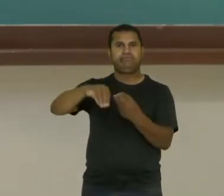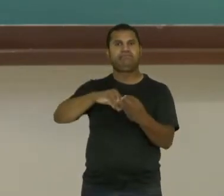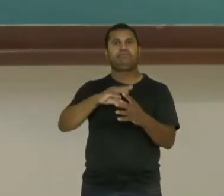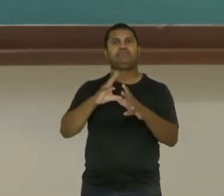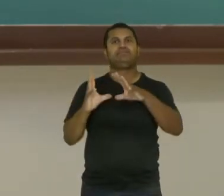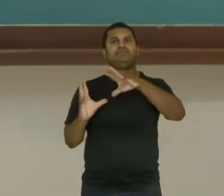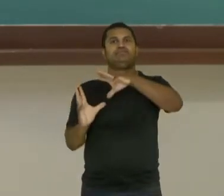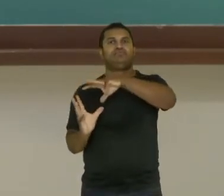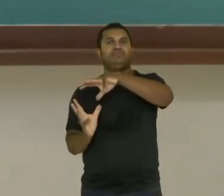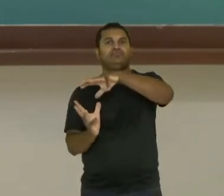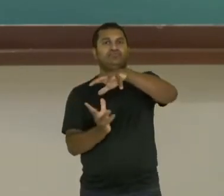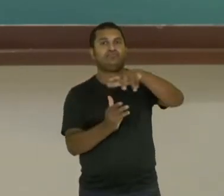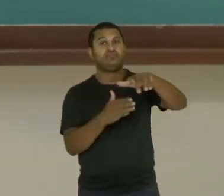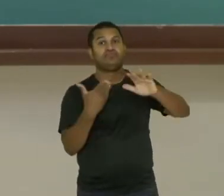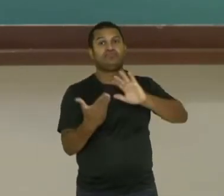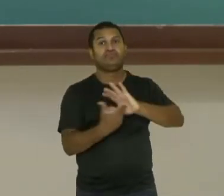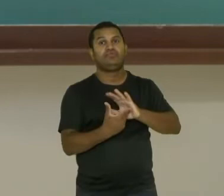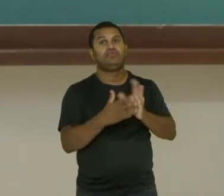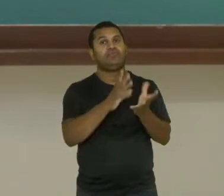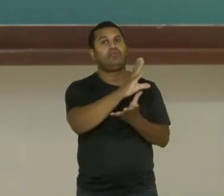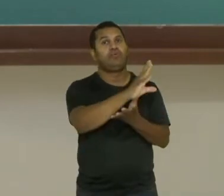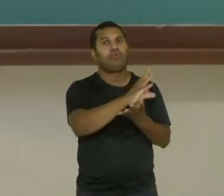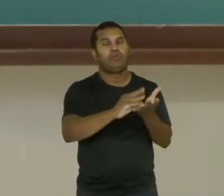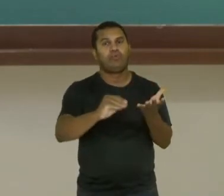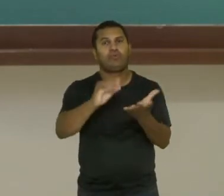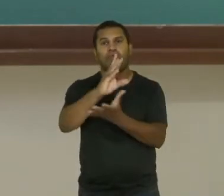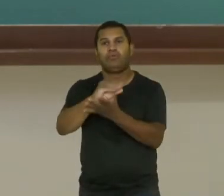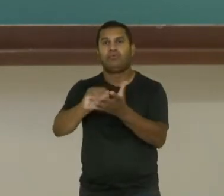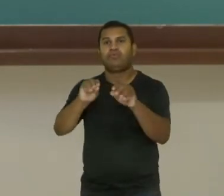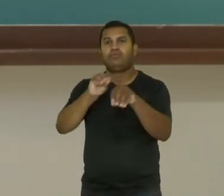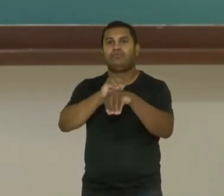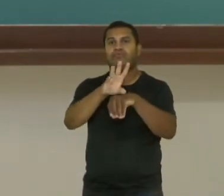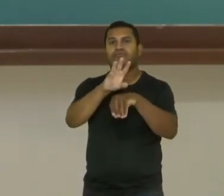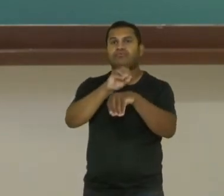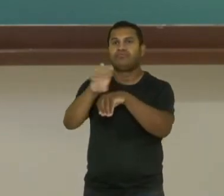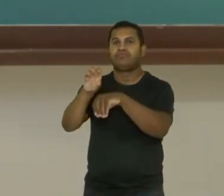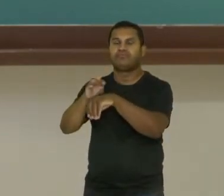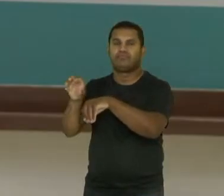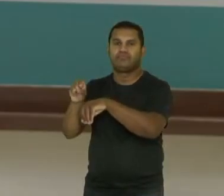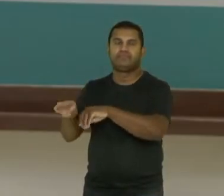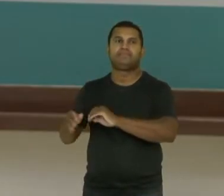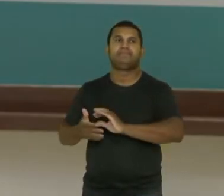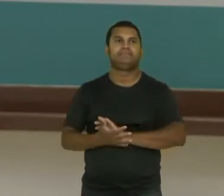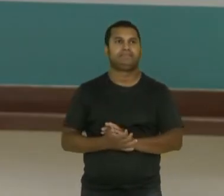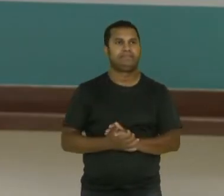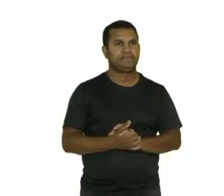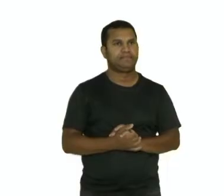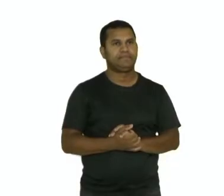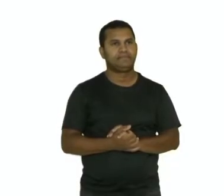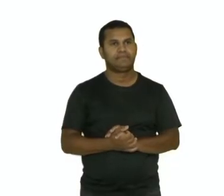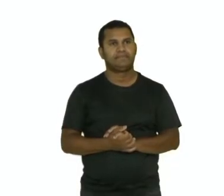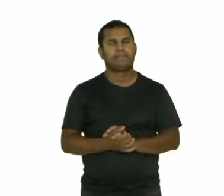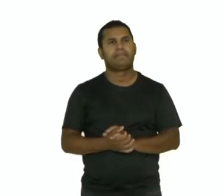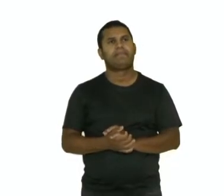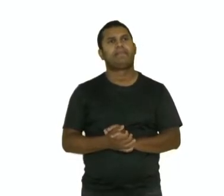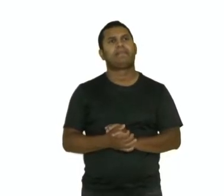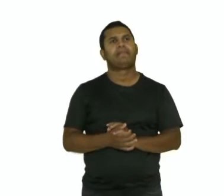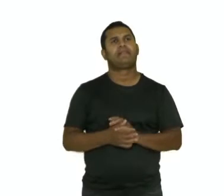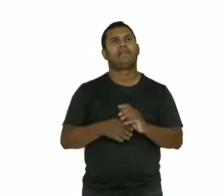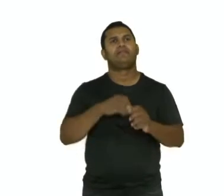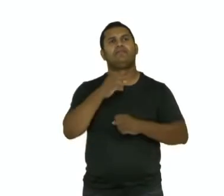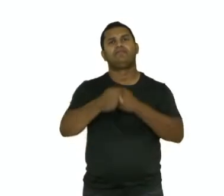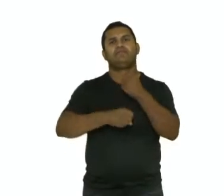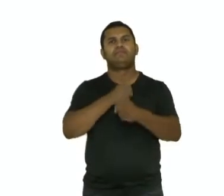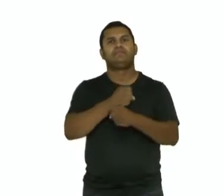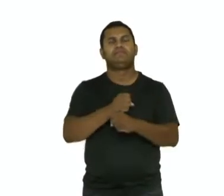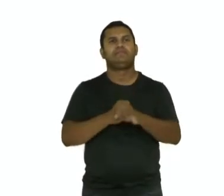globalização e a regravação, um ritmo acabou sendo conhecido no mundo inteiro. Na década de 50